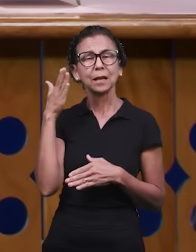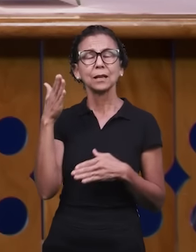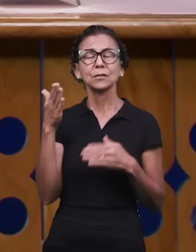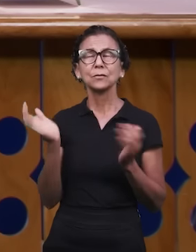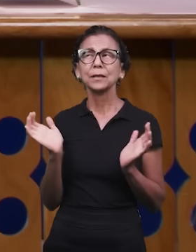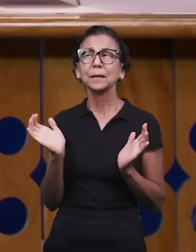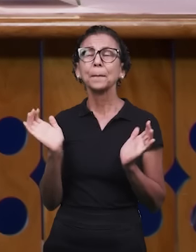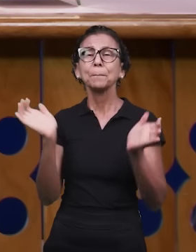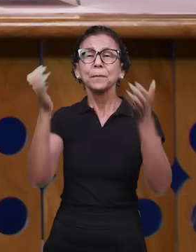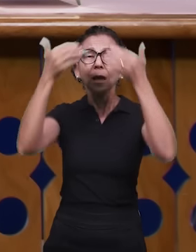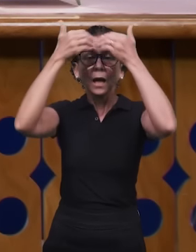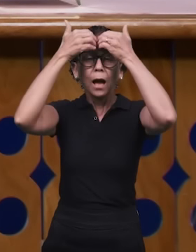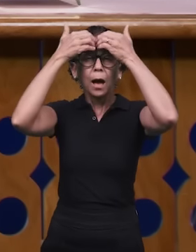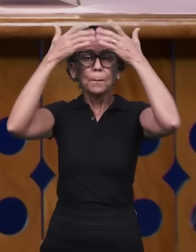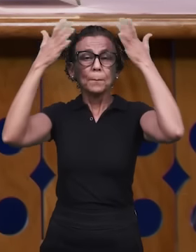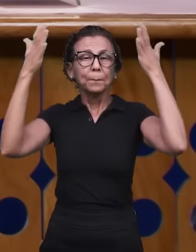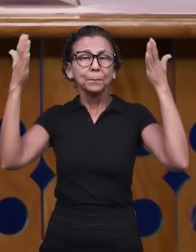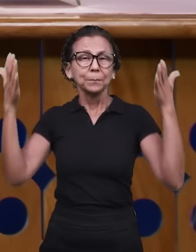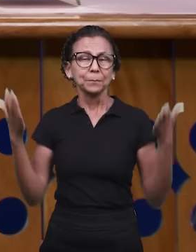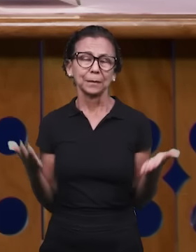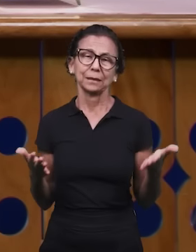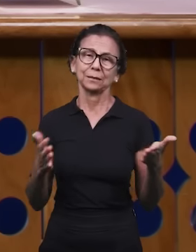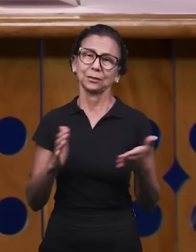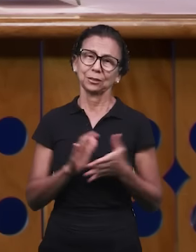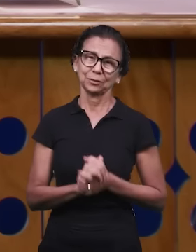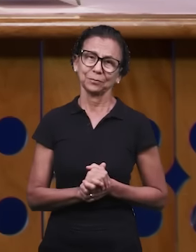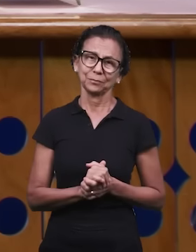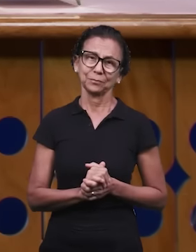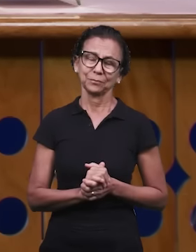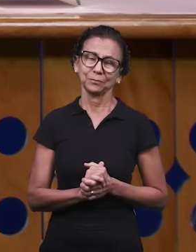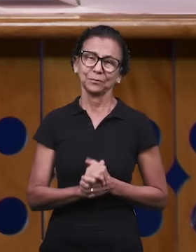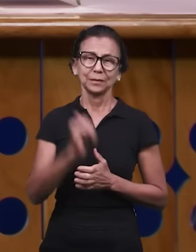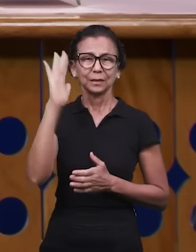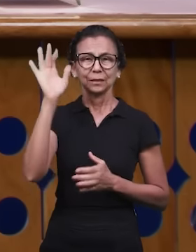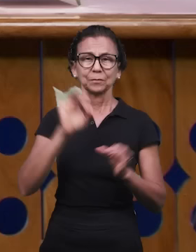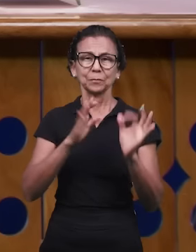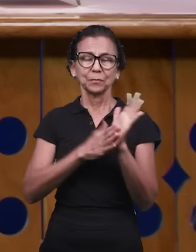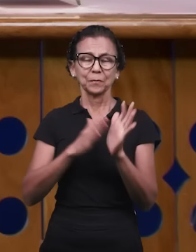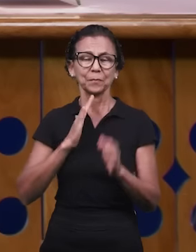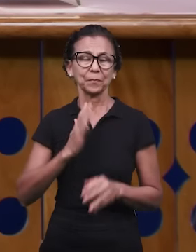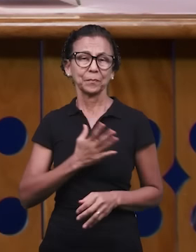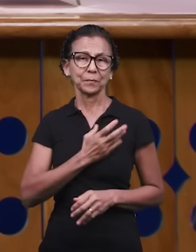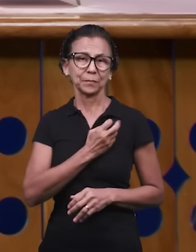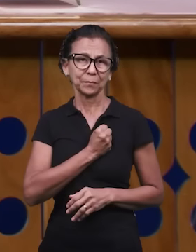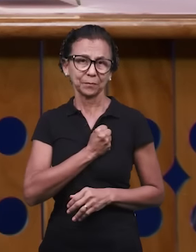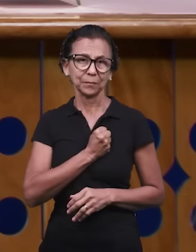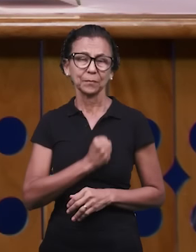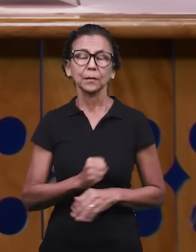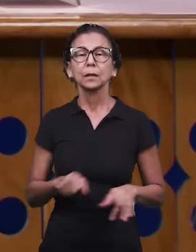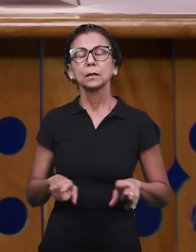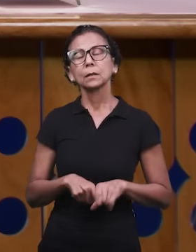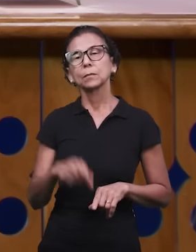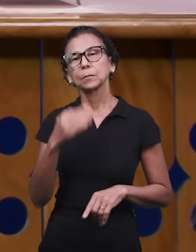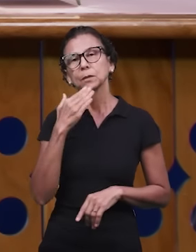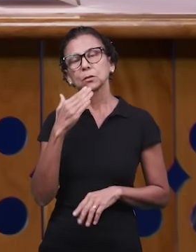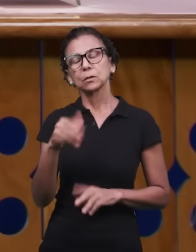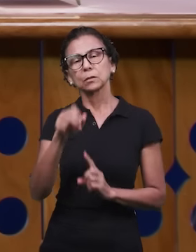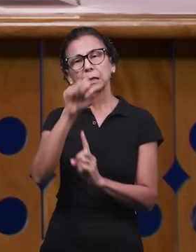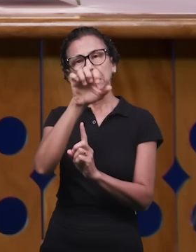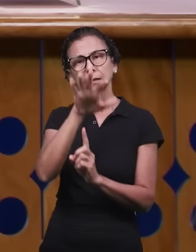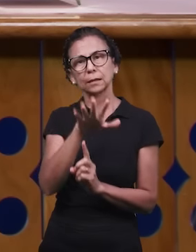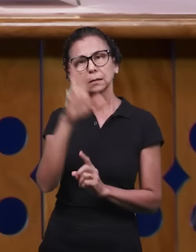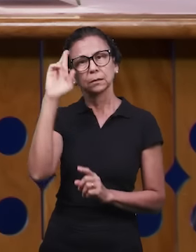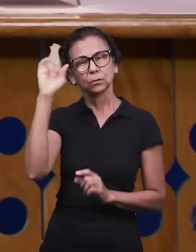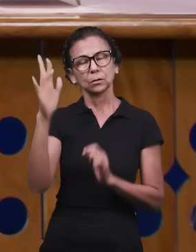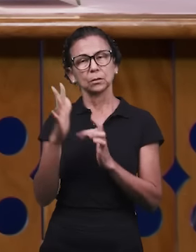teu projeto de salvação para a sua vida. Abençoa, Senhor. Pedimos ainda que a graça do nosso